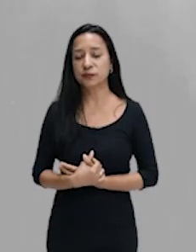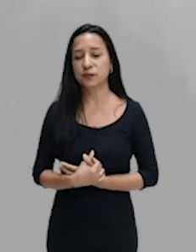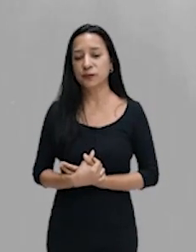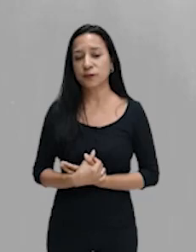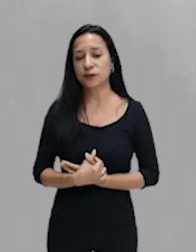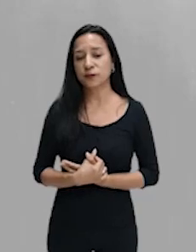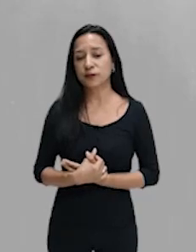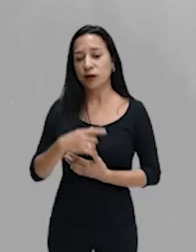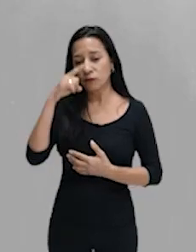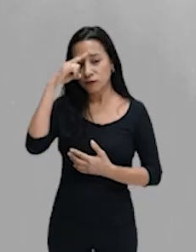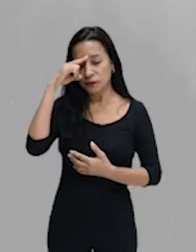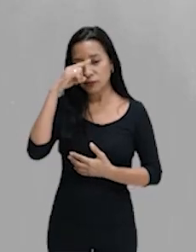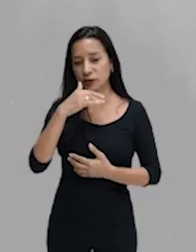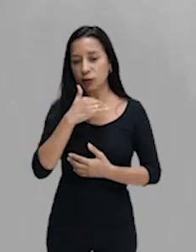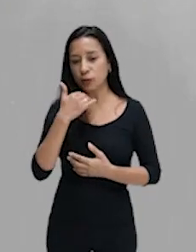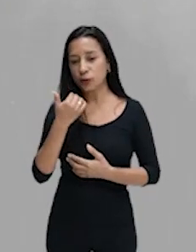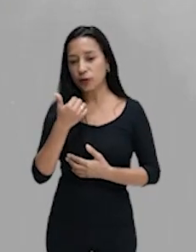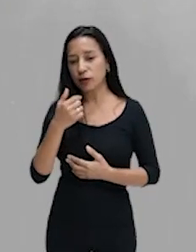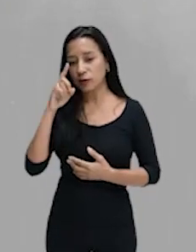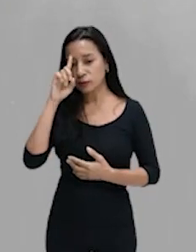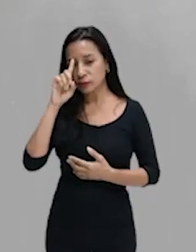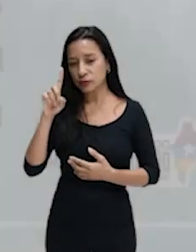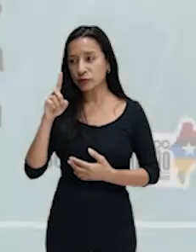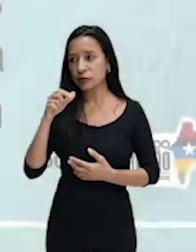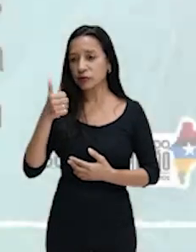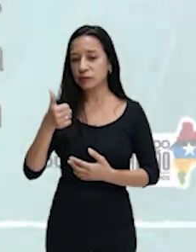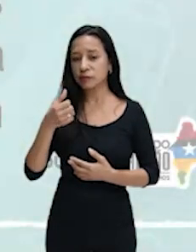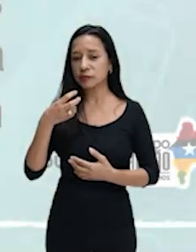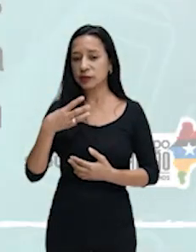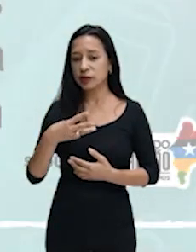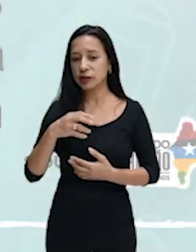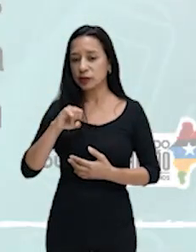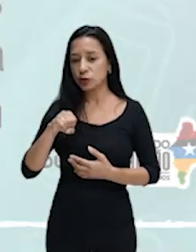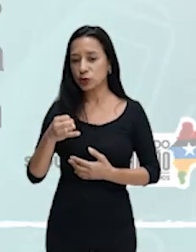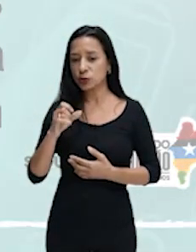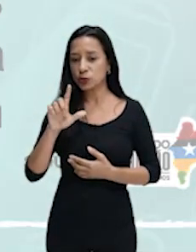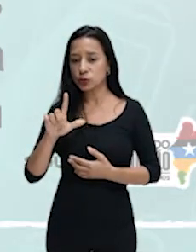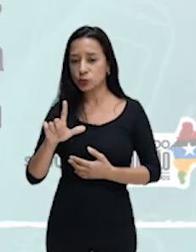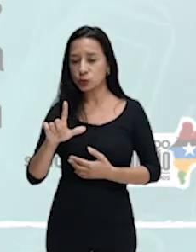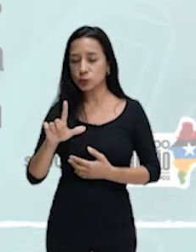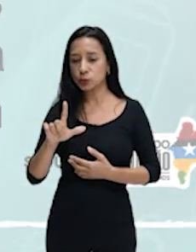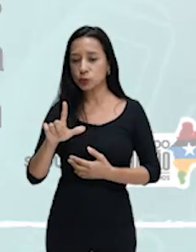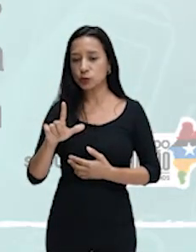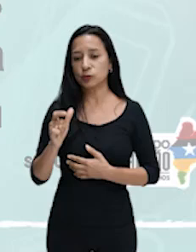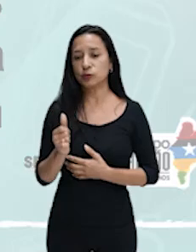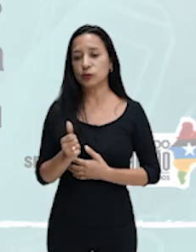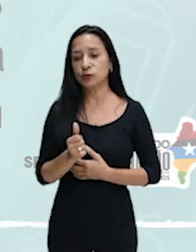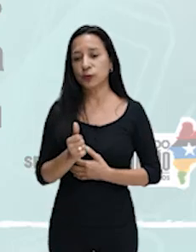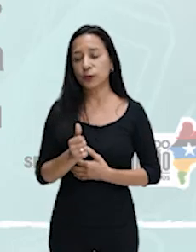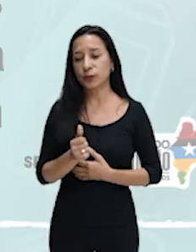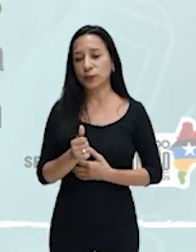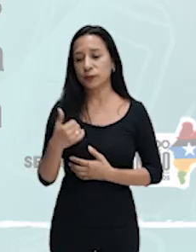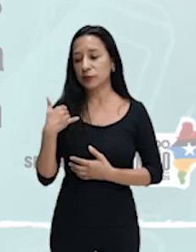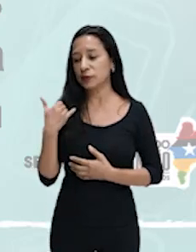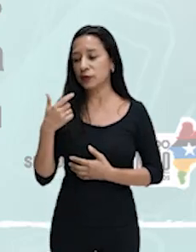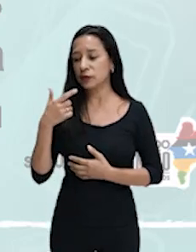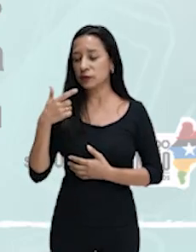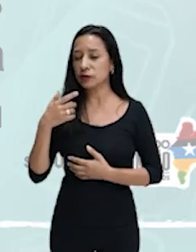primeiro quadro de Frida, vamos falar das suas obras, foi o Autorretrato em Vestido de Veludo,